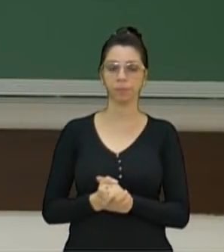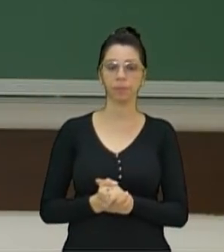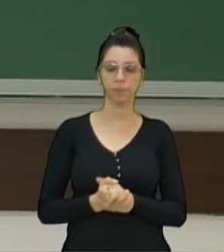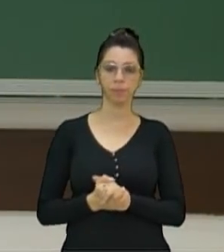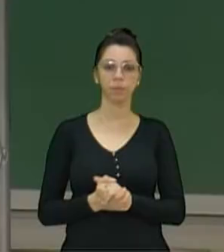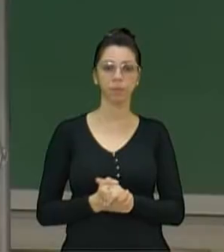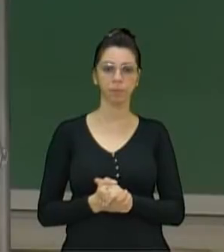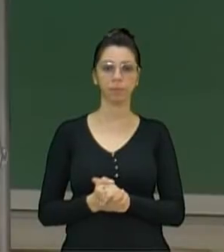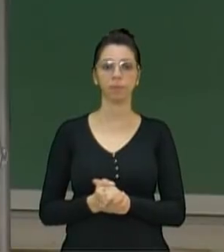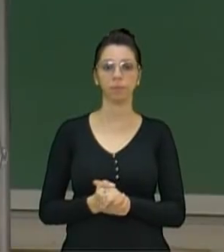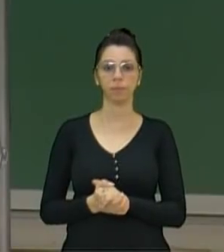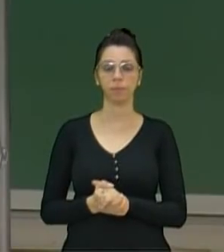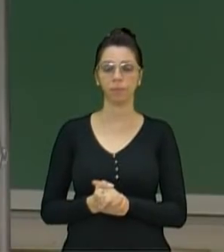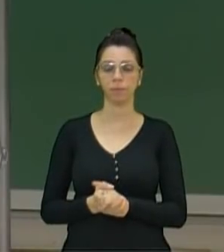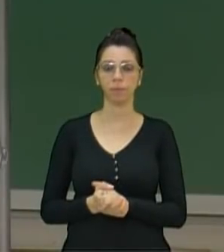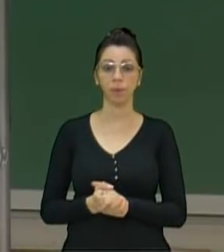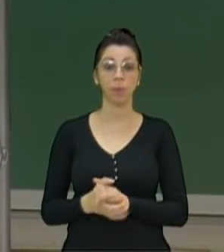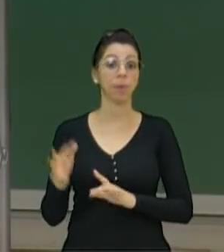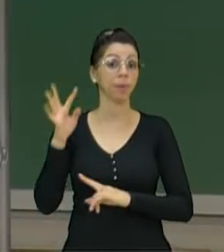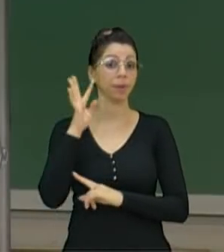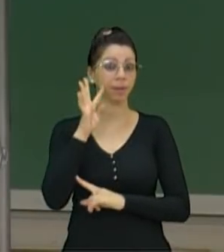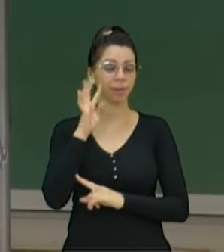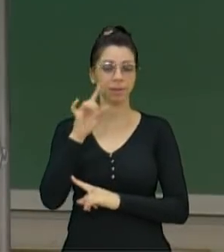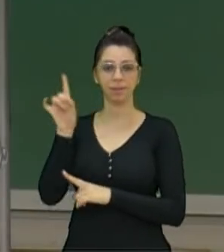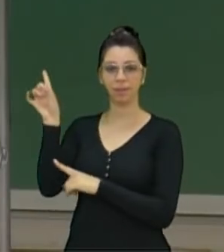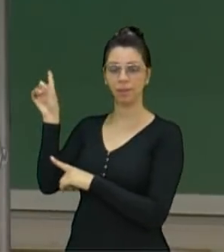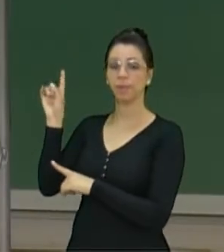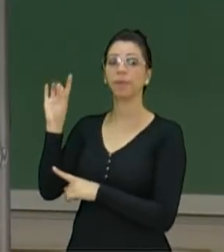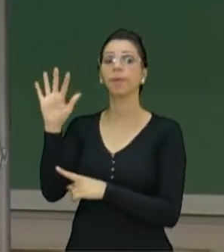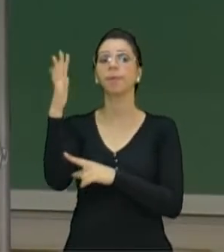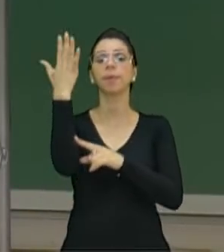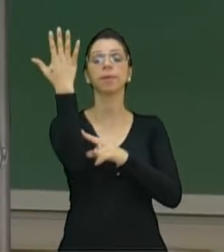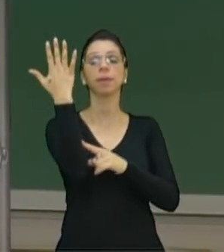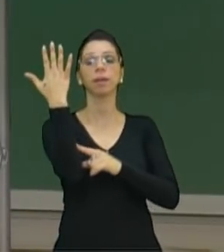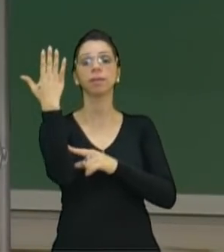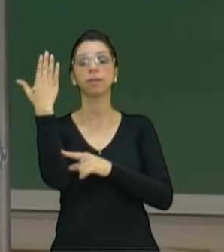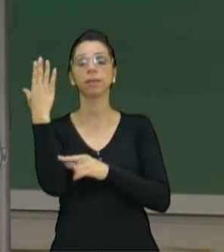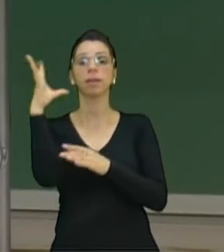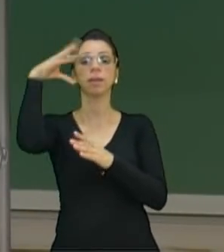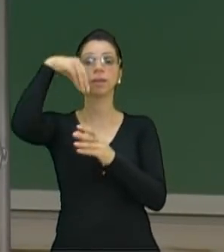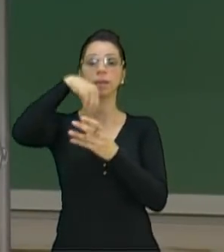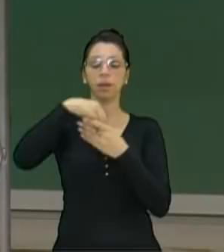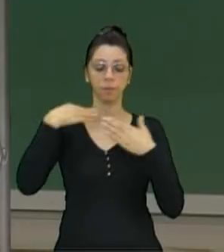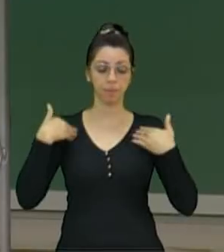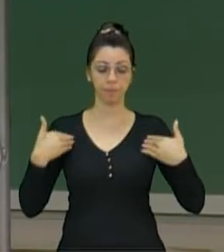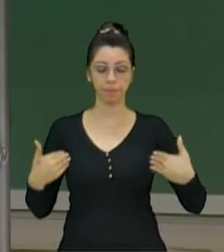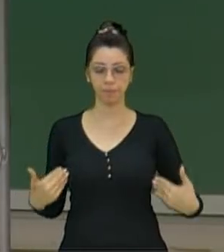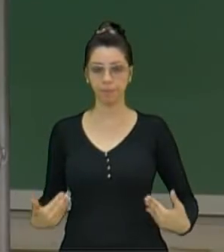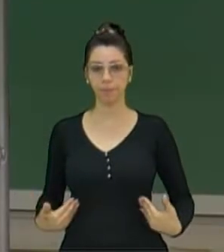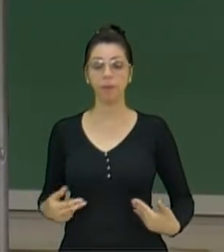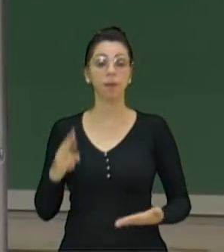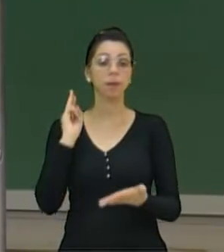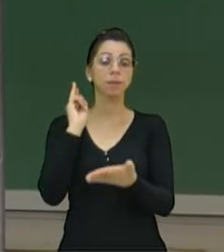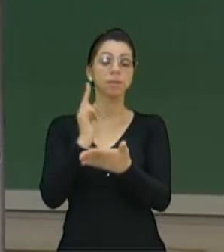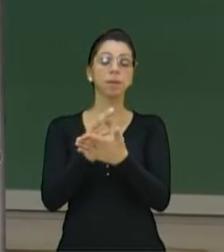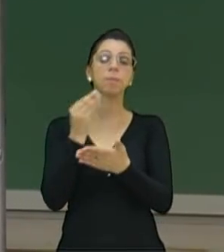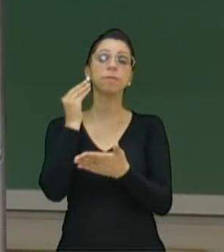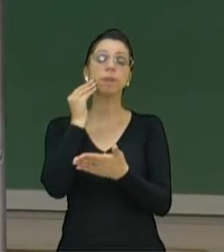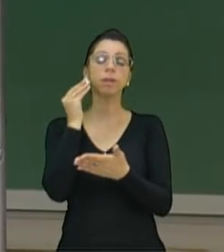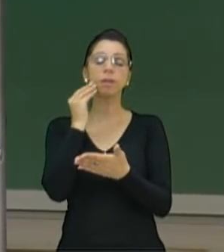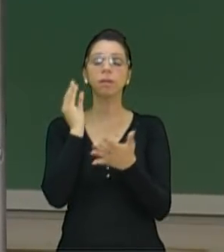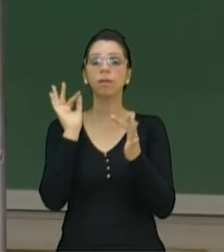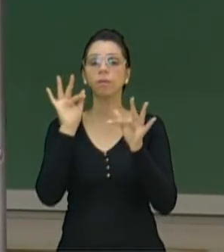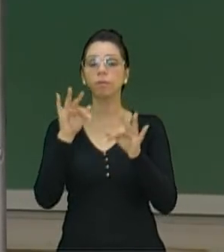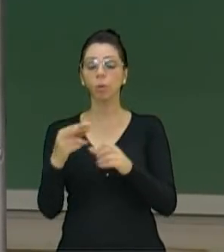Seguindo aqui, olha só que legal, O que acontece no nosso organismo? O nosso corpo, ele sempre vai tentar até o